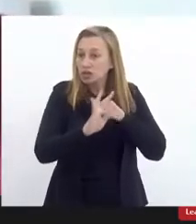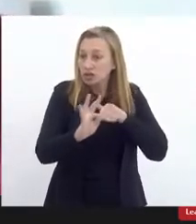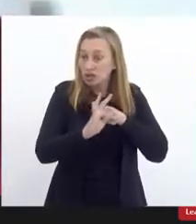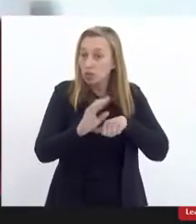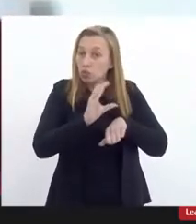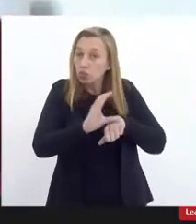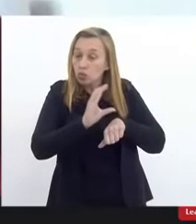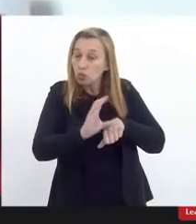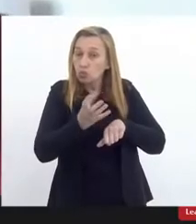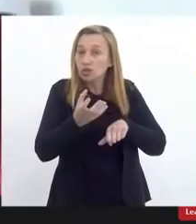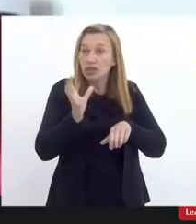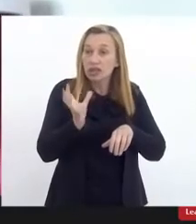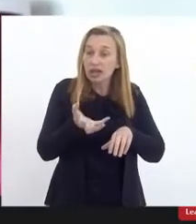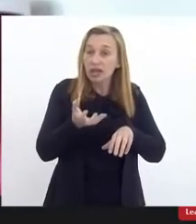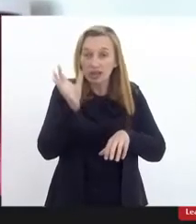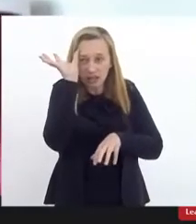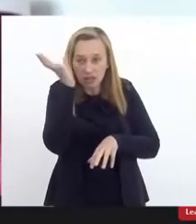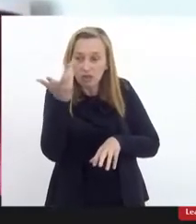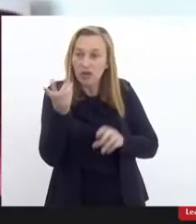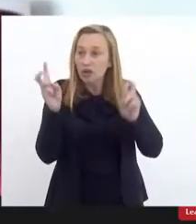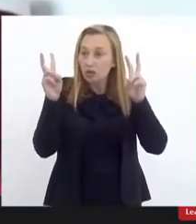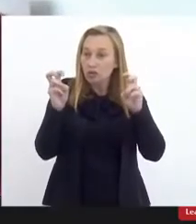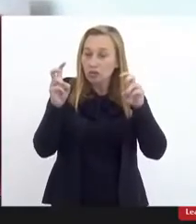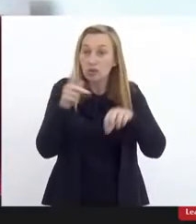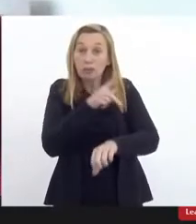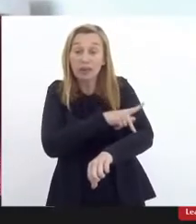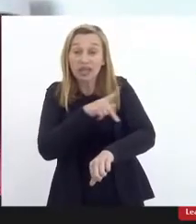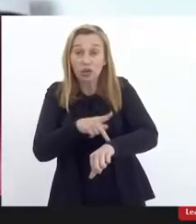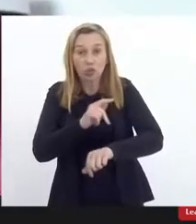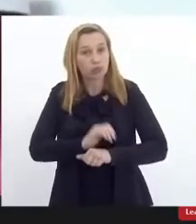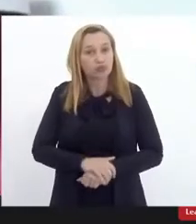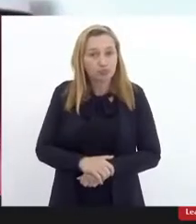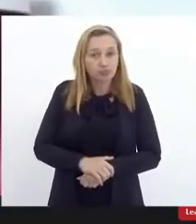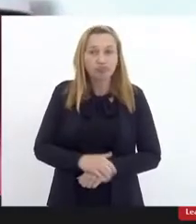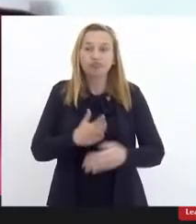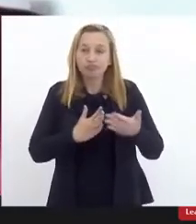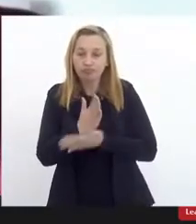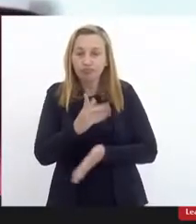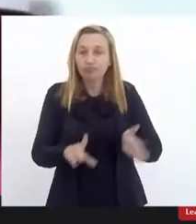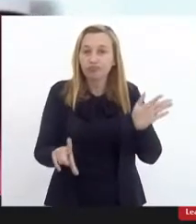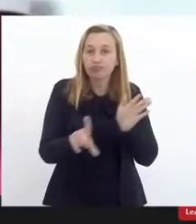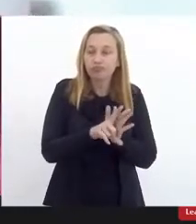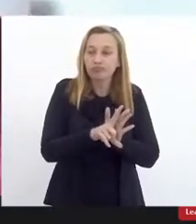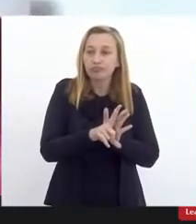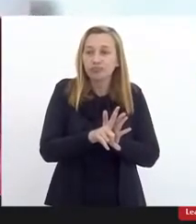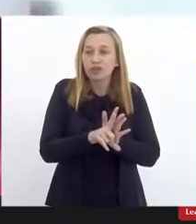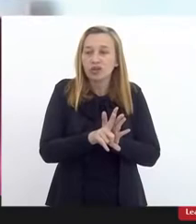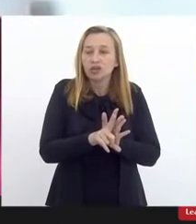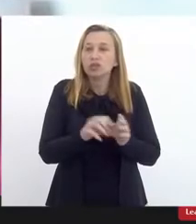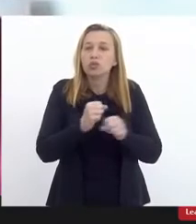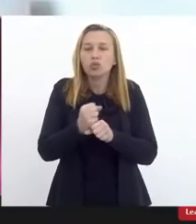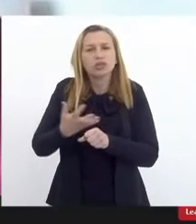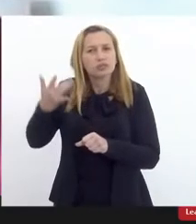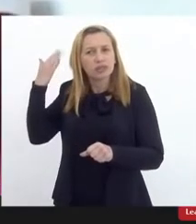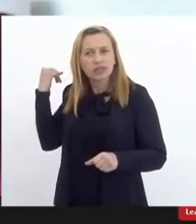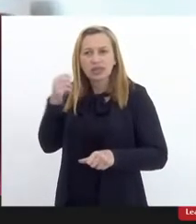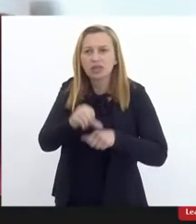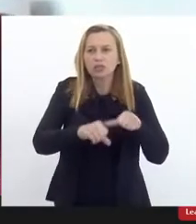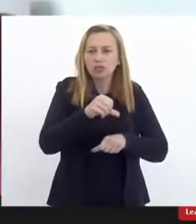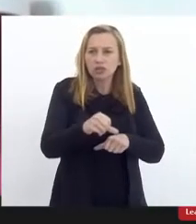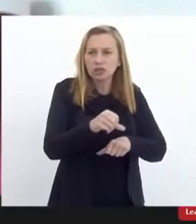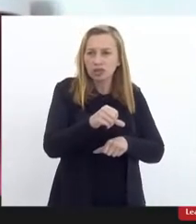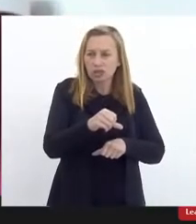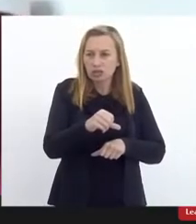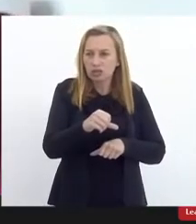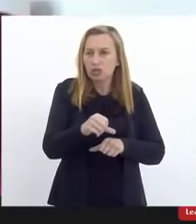está tentando resolver, que é a situação dos pedagogos. A gente aprovou uma legislação, no ano passado, mudando a nomenclatura,